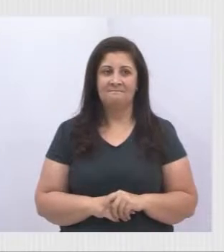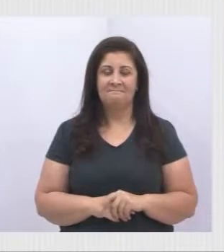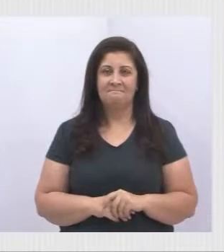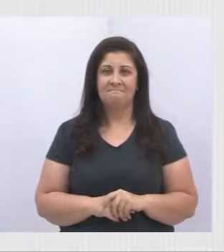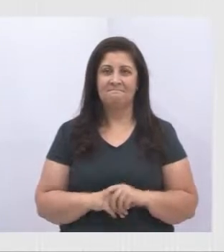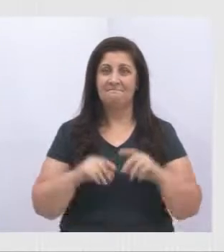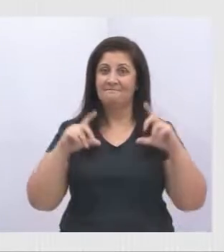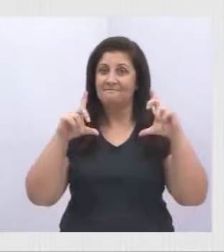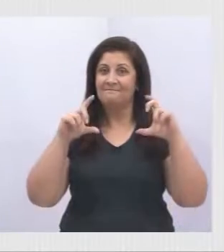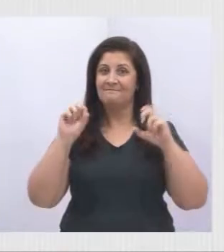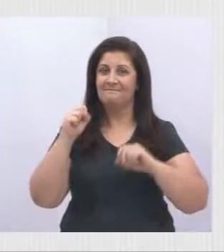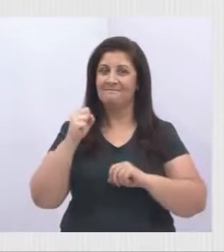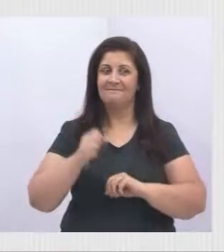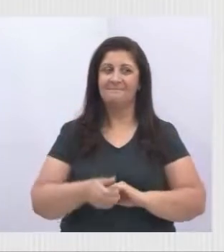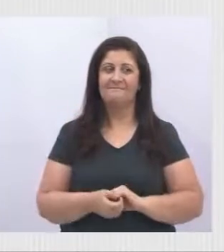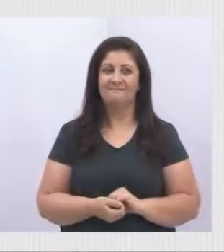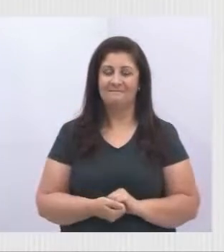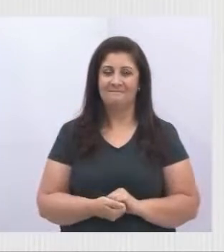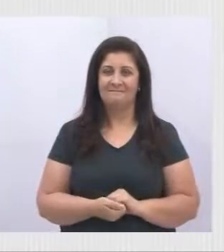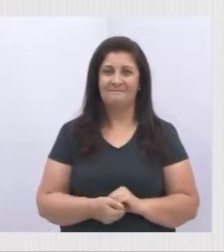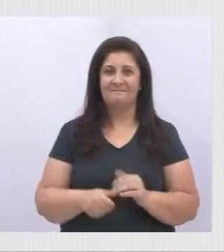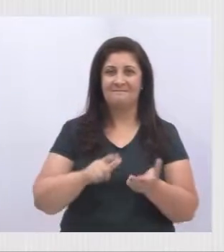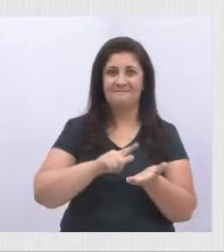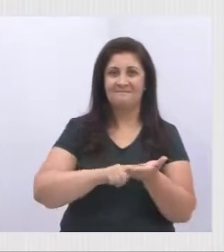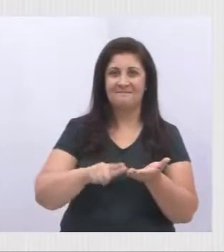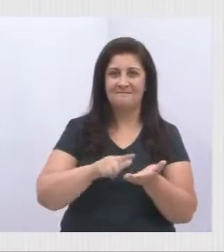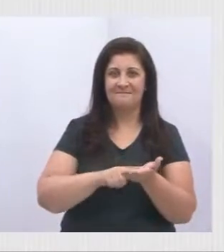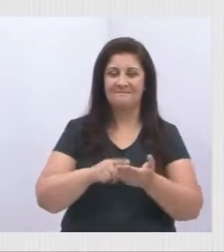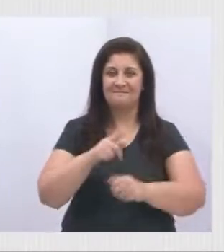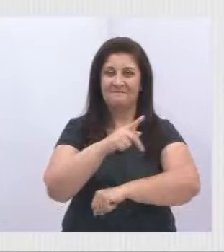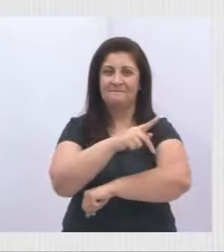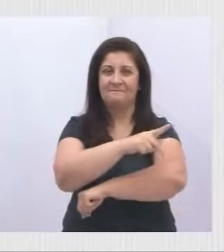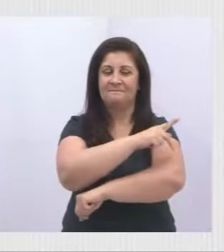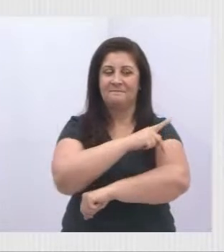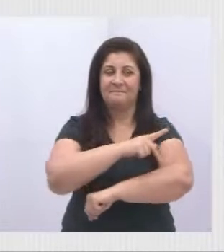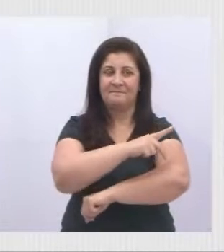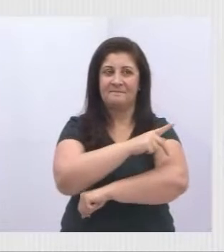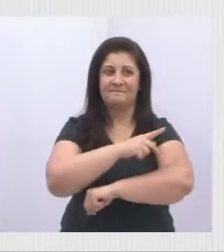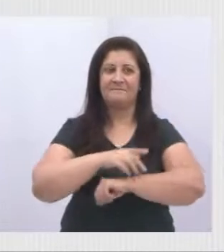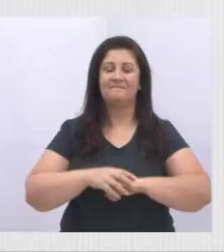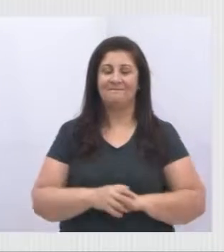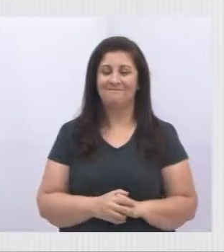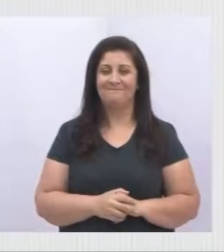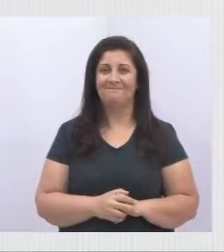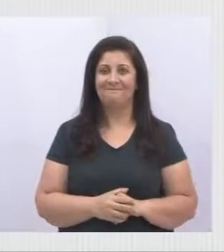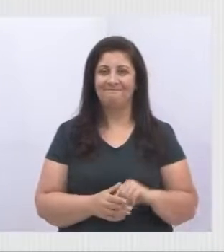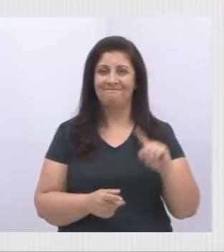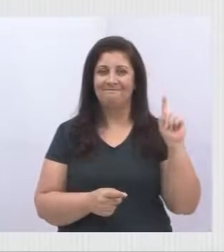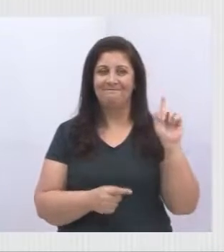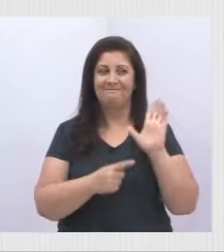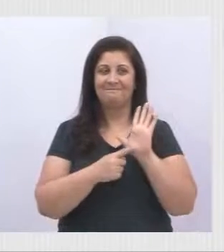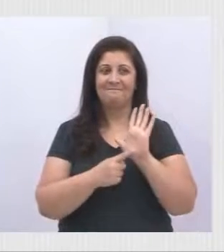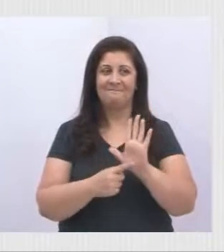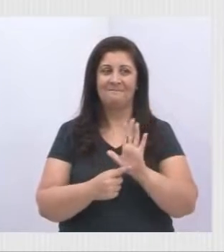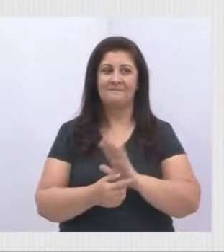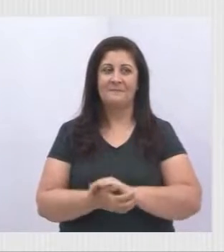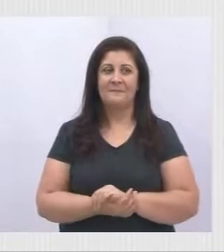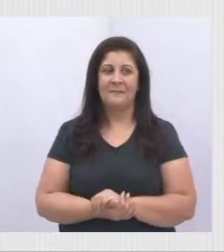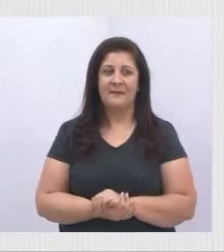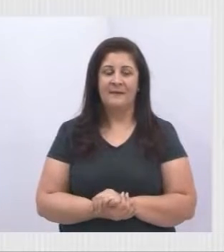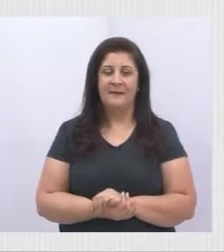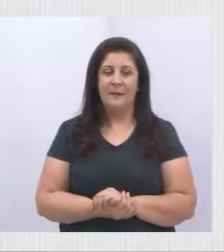A foto 8, limpeza da Praça Márcio Gonçalves de